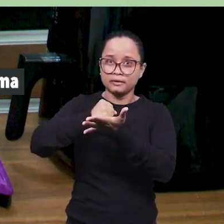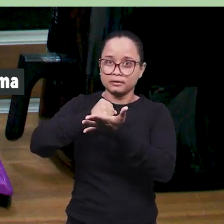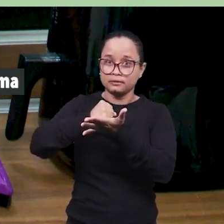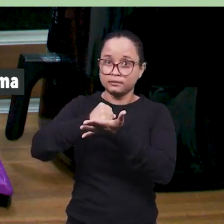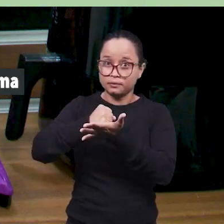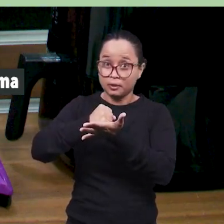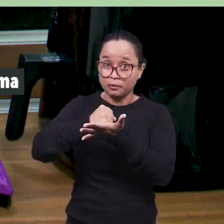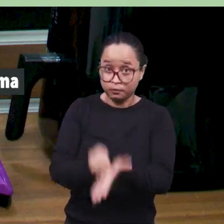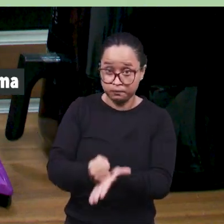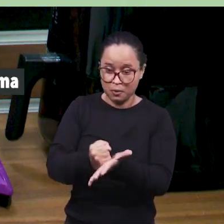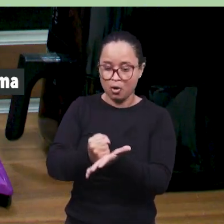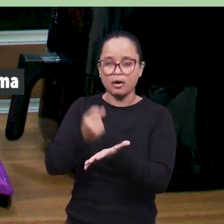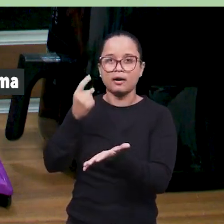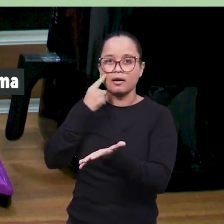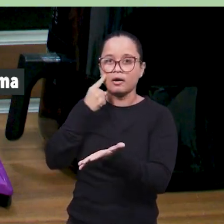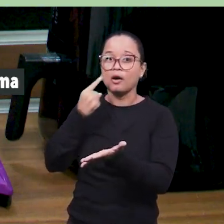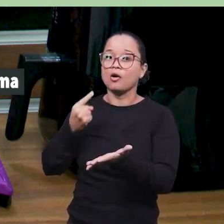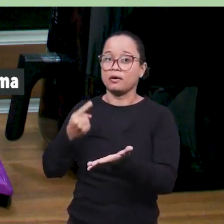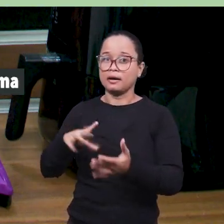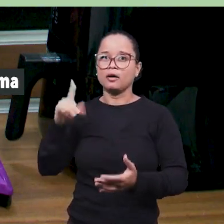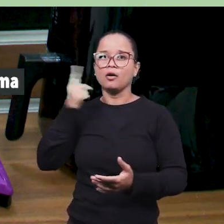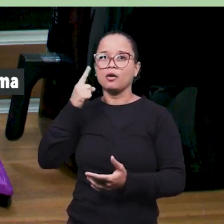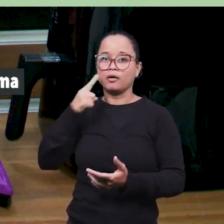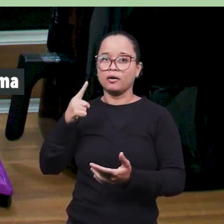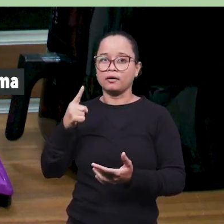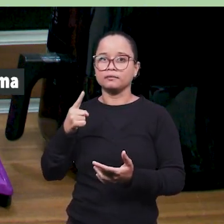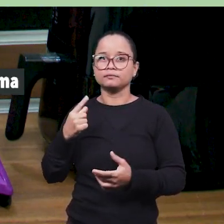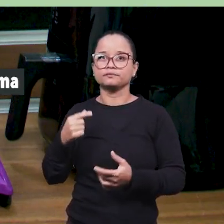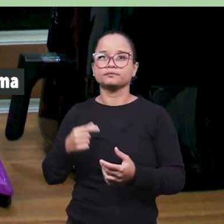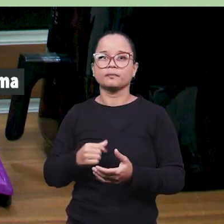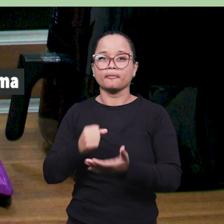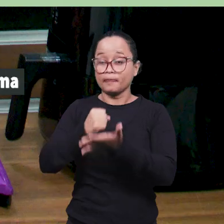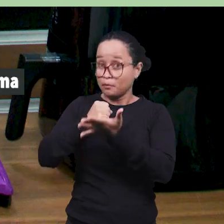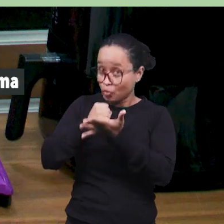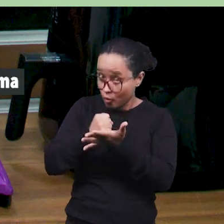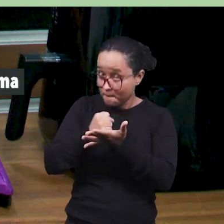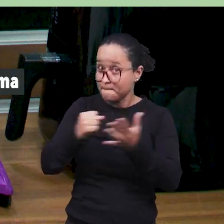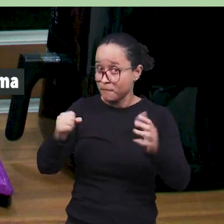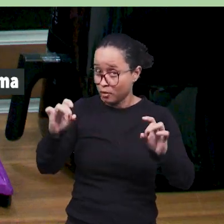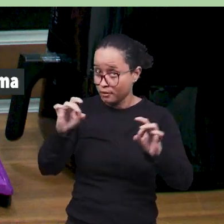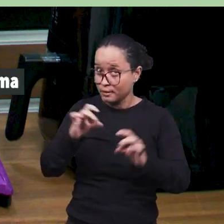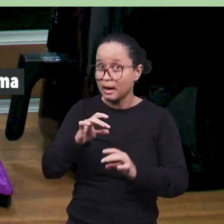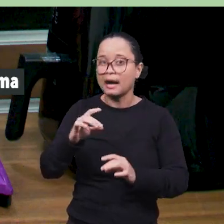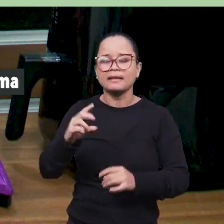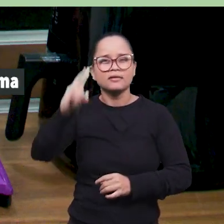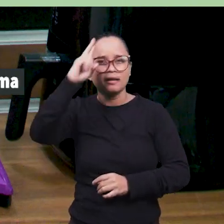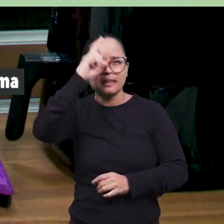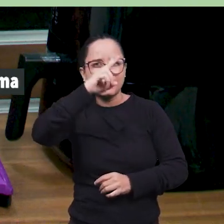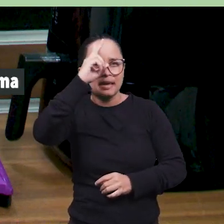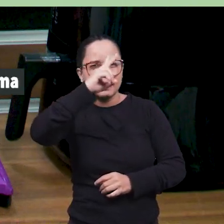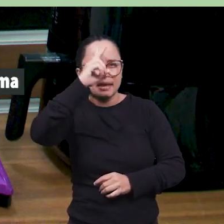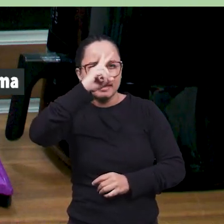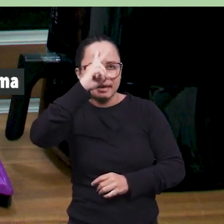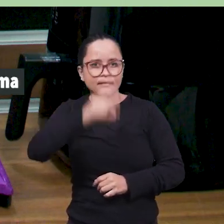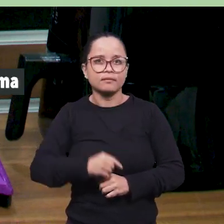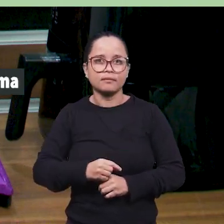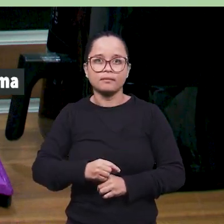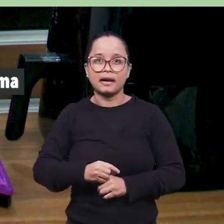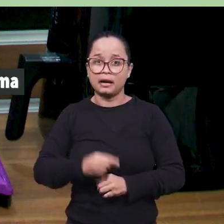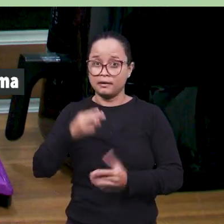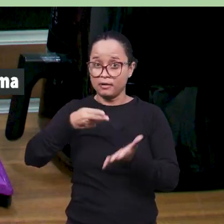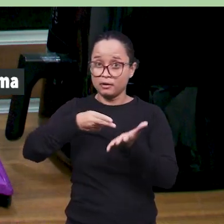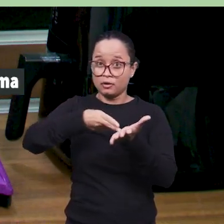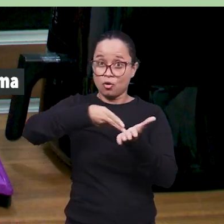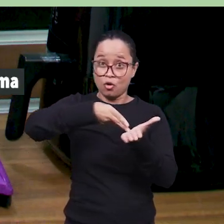amassar para facilitar e ele não esparramar, ó. Amassou, você vem, lembra que eu falei da pontinha da